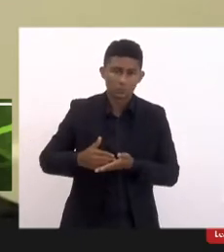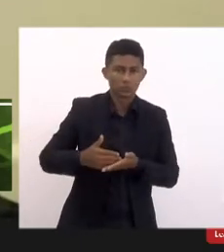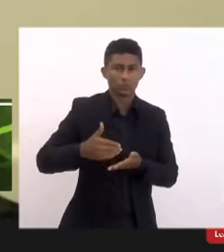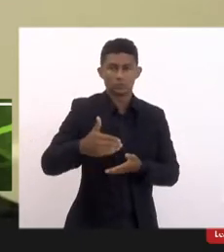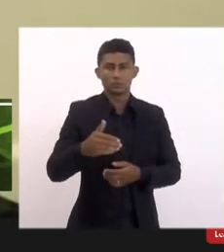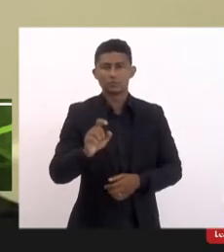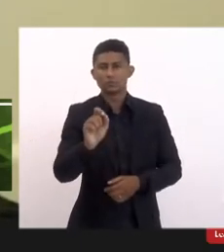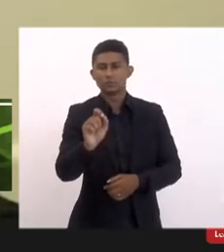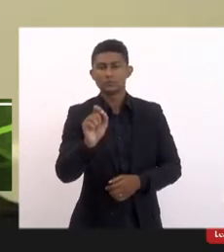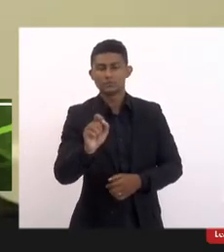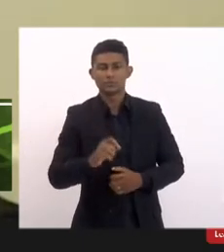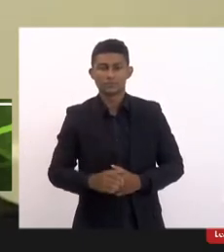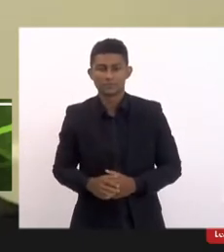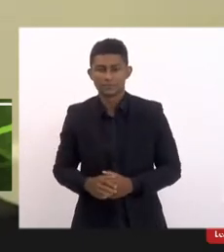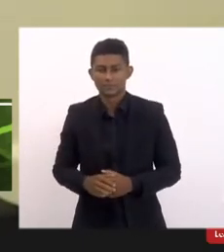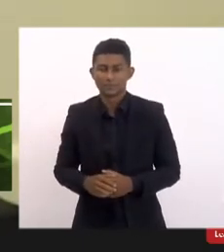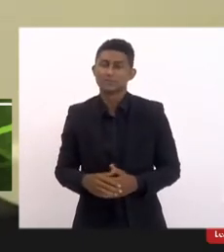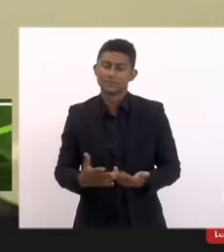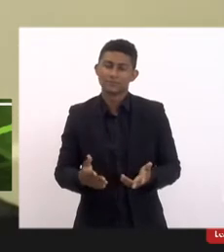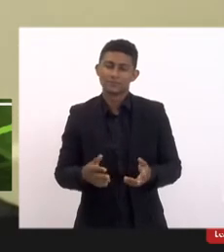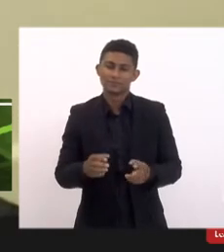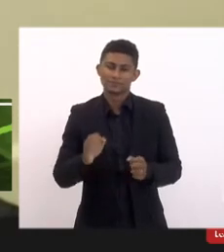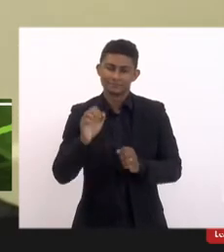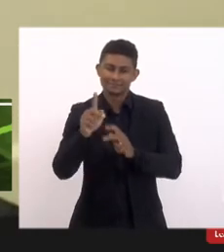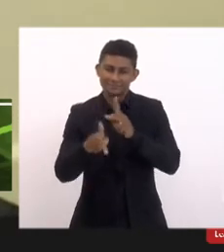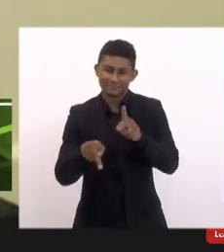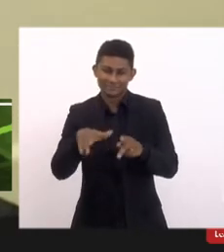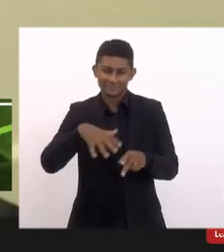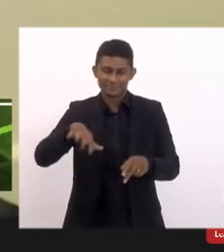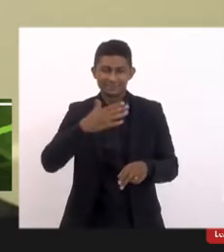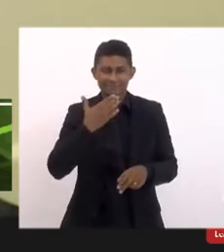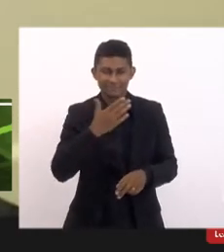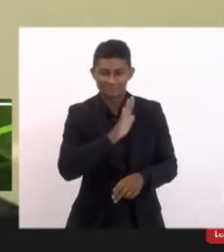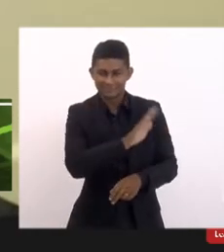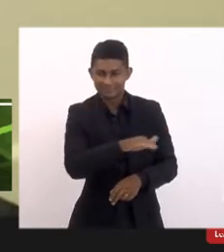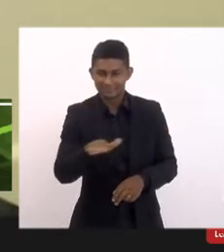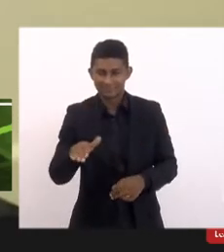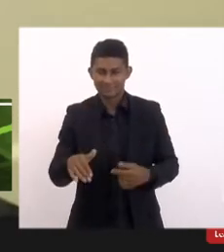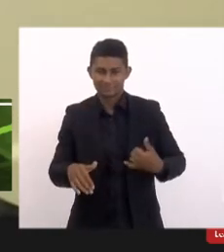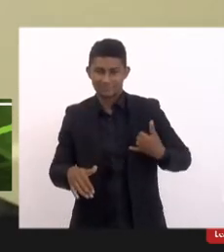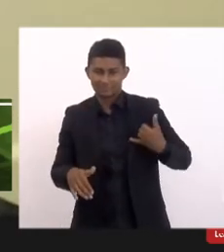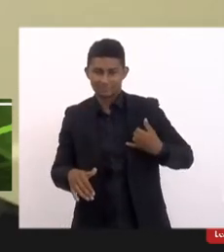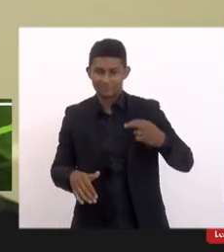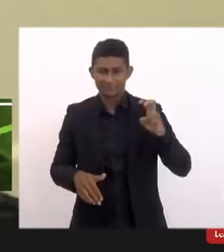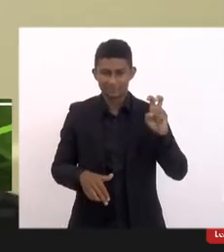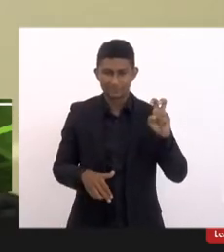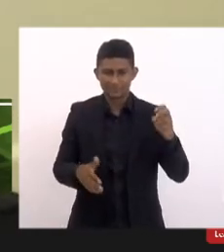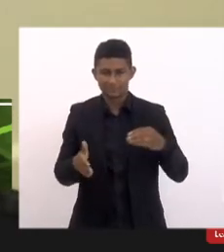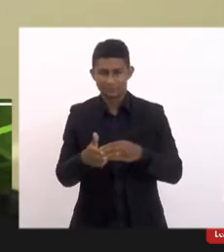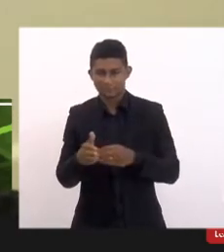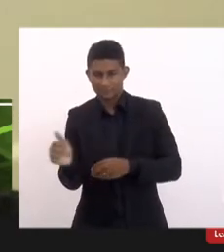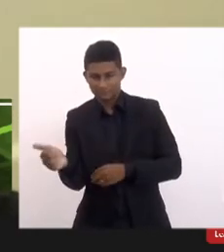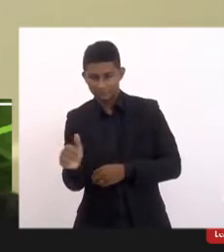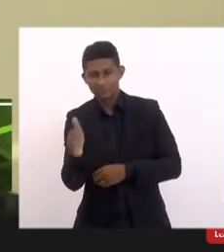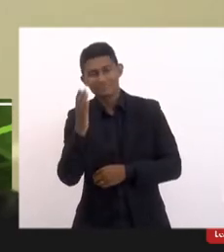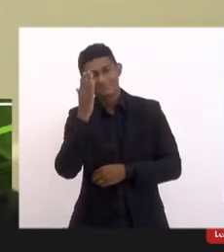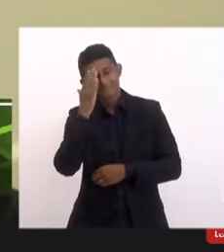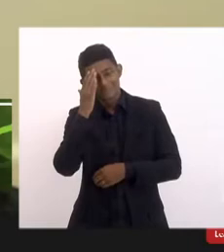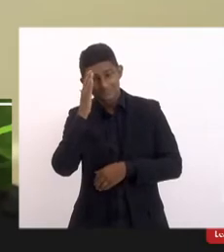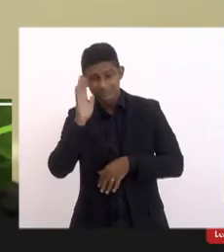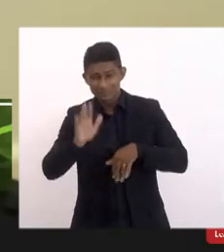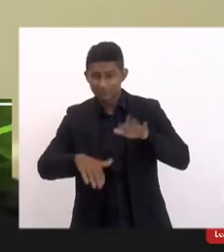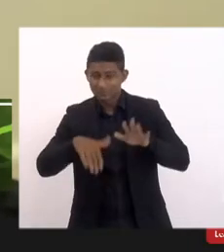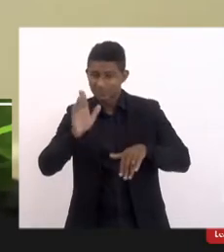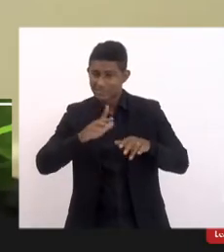ainda a população de 5 a 11 anos, a dificuldade hoje de ter essa população protegida pela